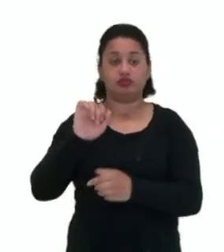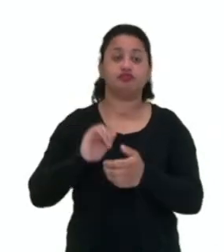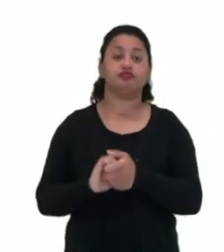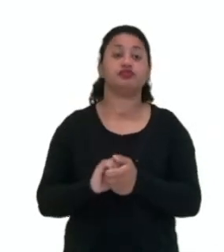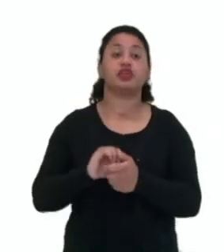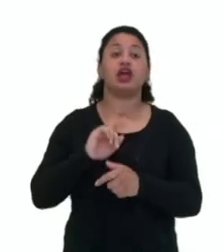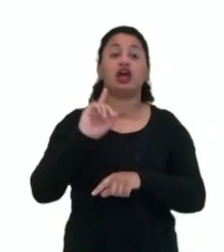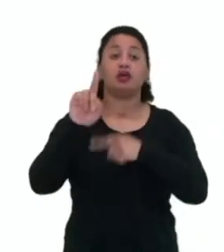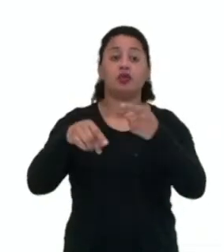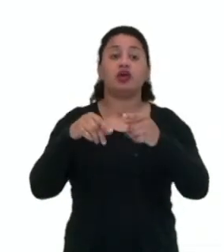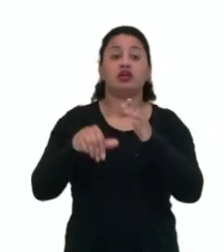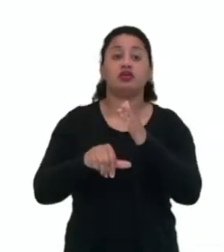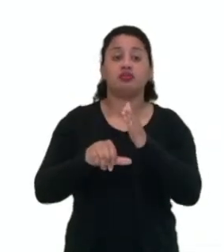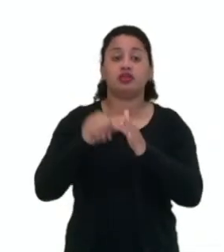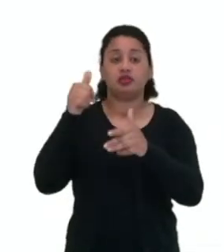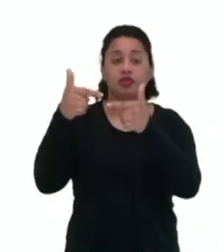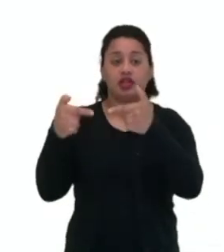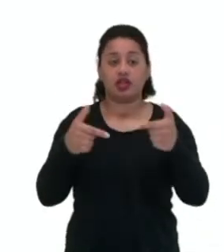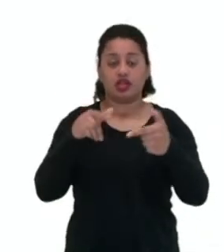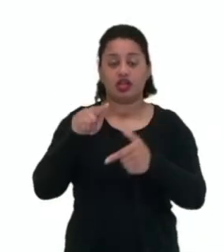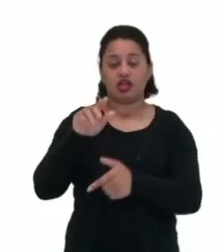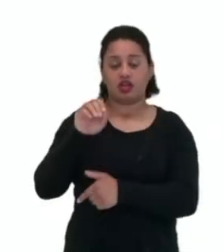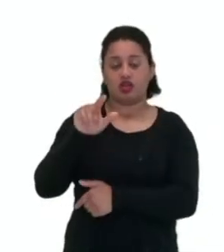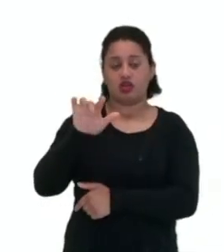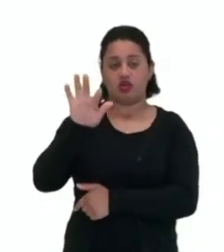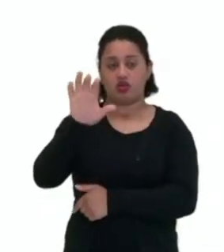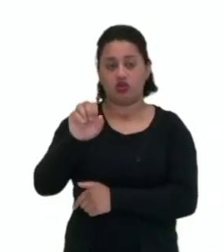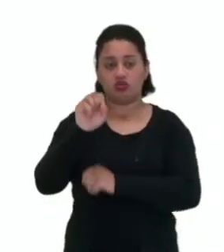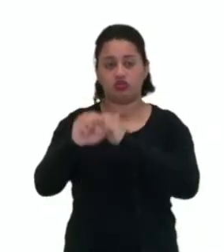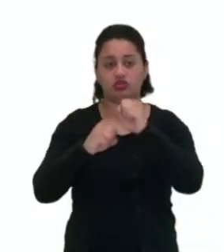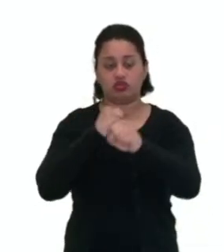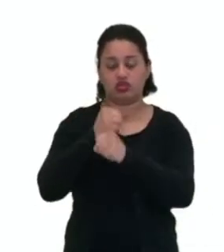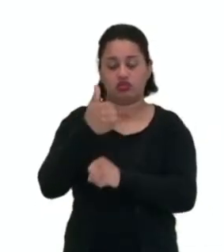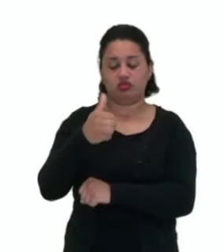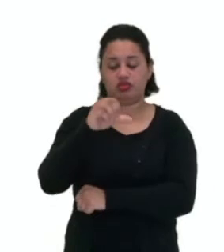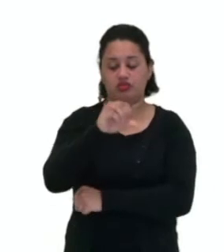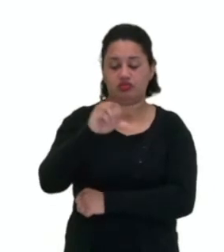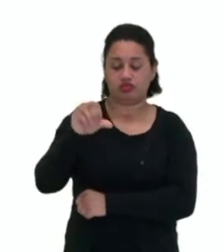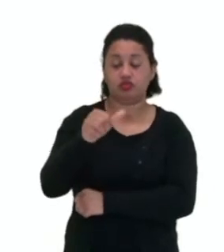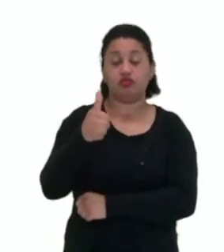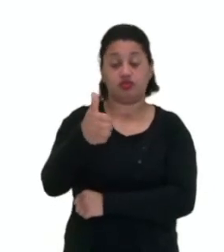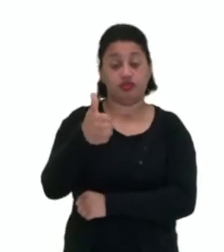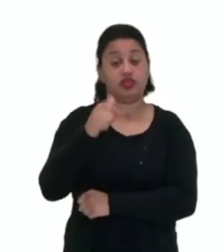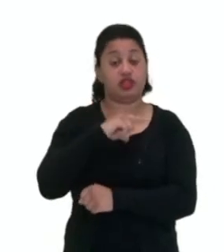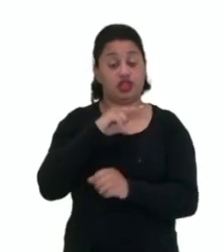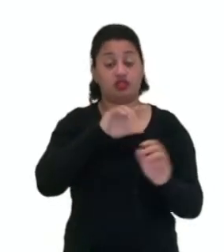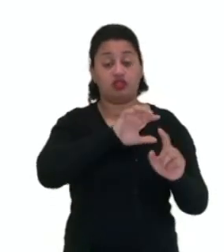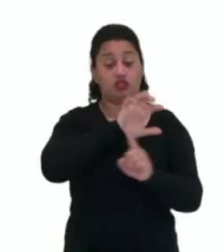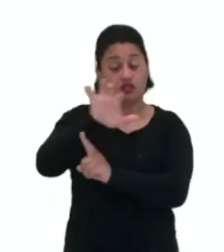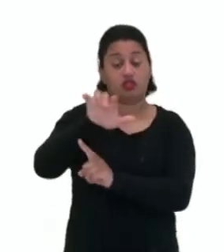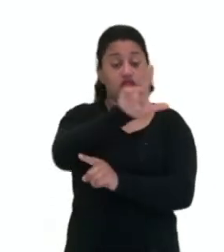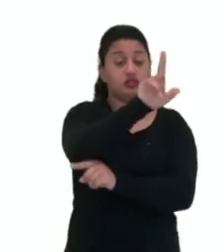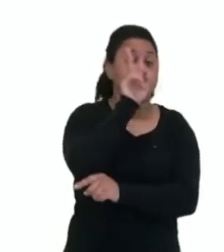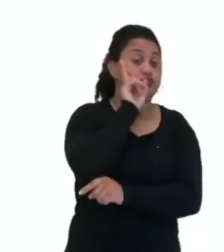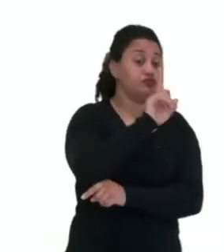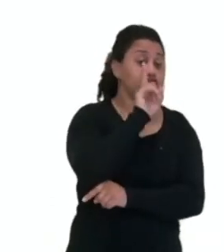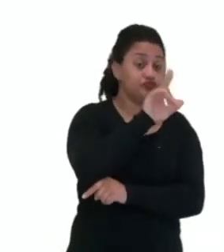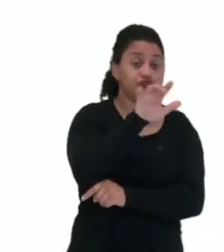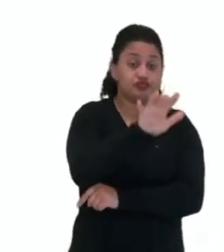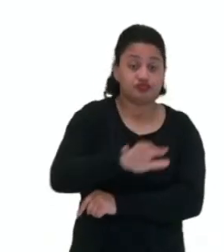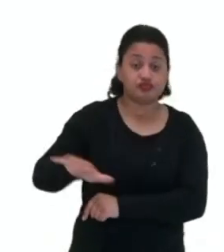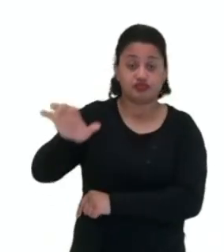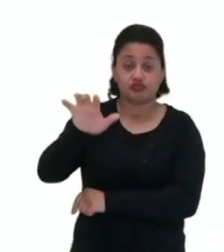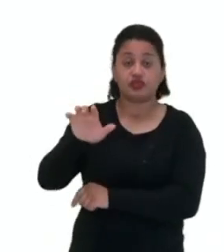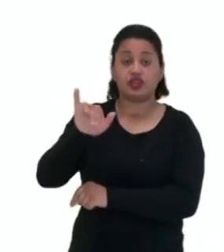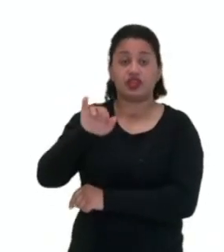em 1991, guerra que teve presente ali a influência dos Estados Unidos, o espaço aéreo do território curdo no